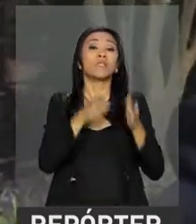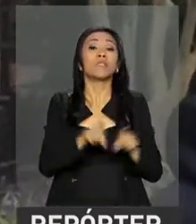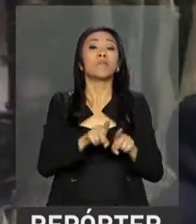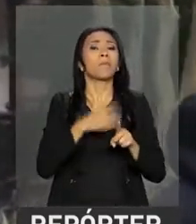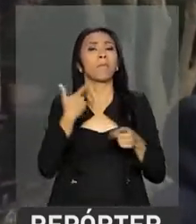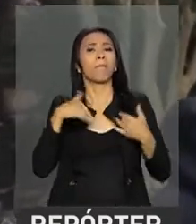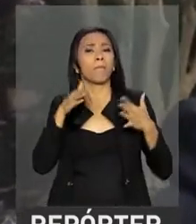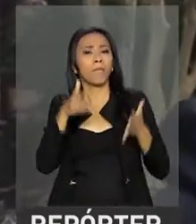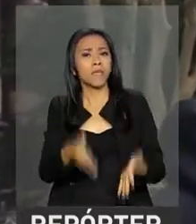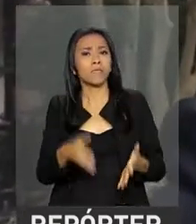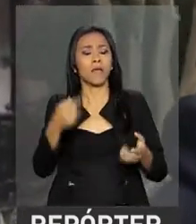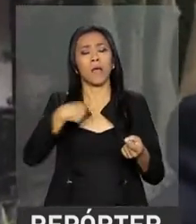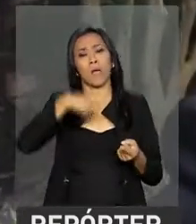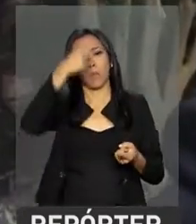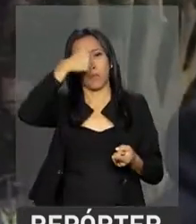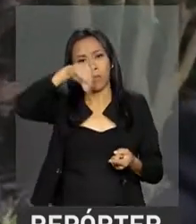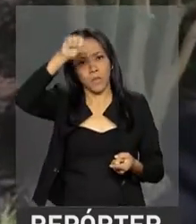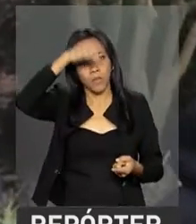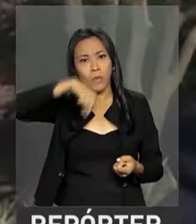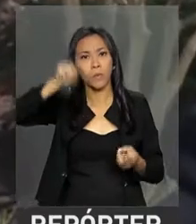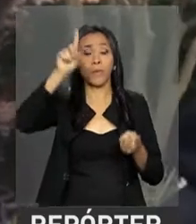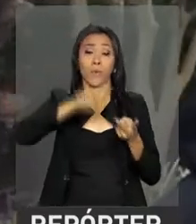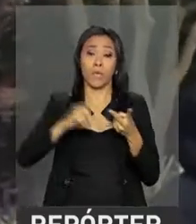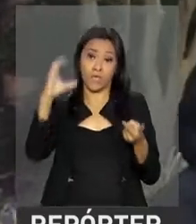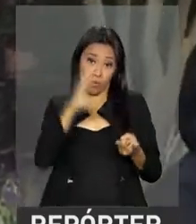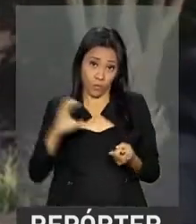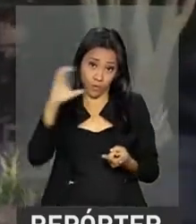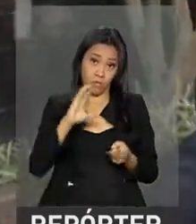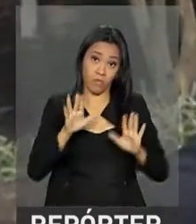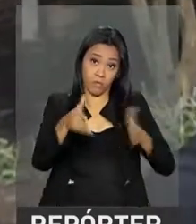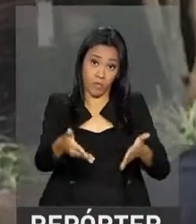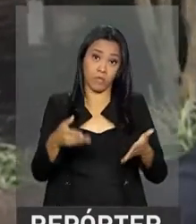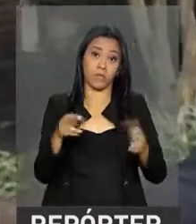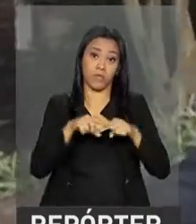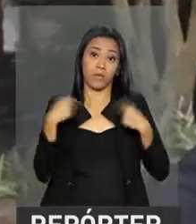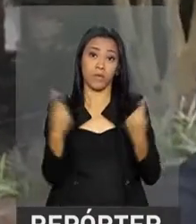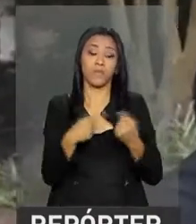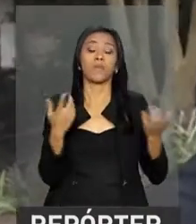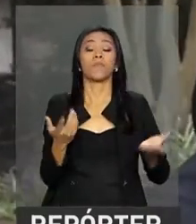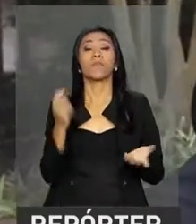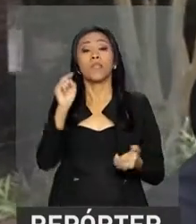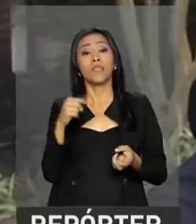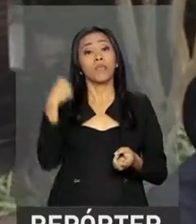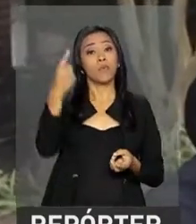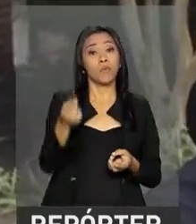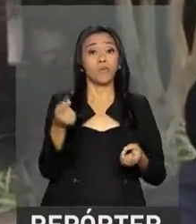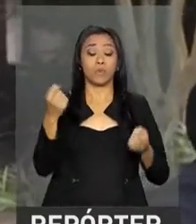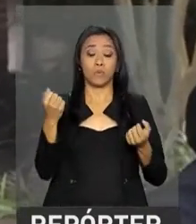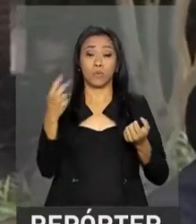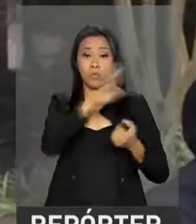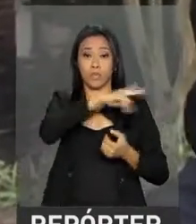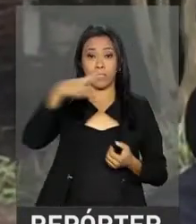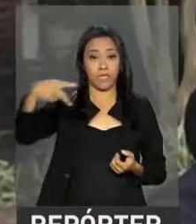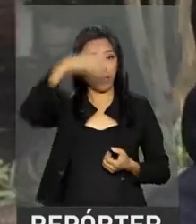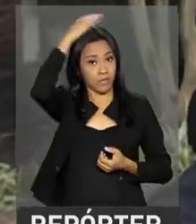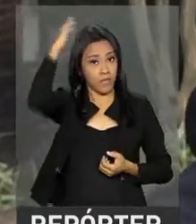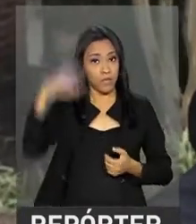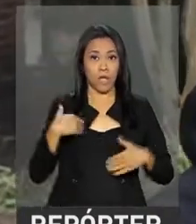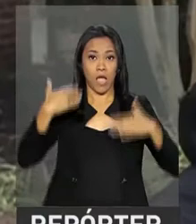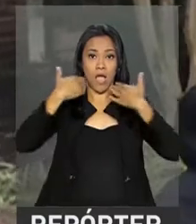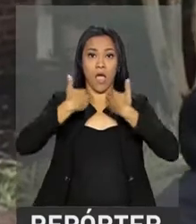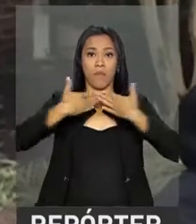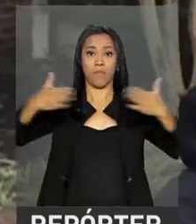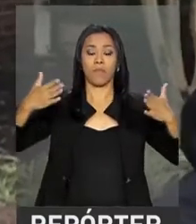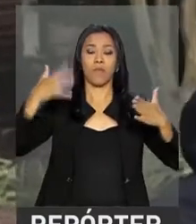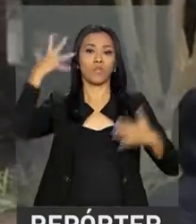jantar o presidente do peru e da colômbia no dia seguinte na terça o presidente michel temer faz o discurso de abertura da assembléia como